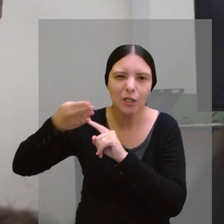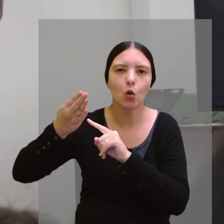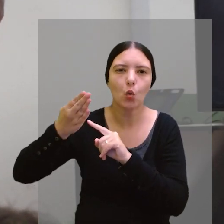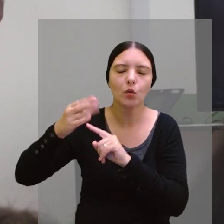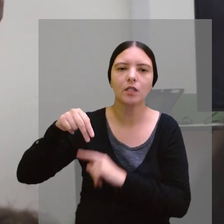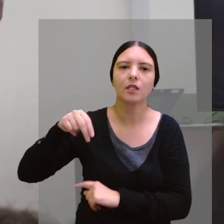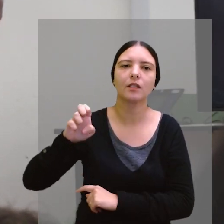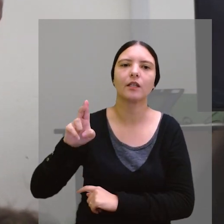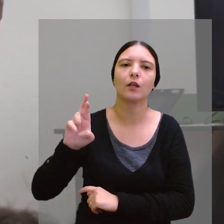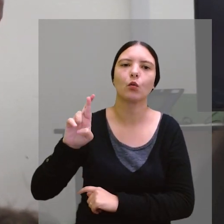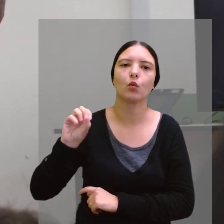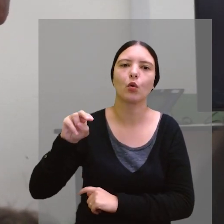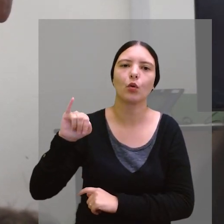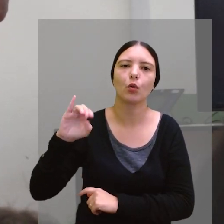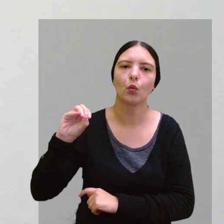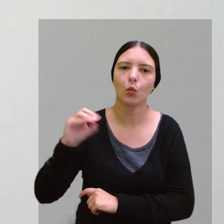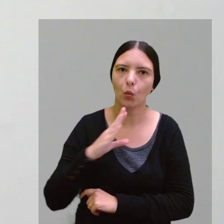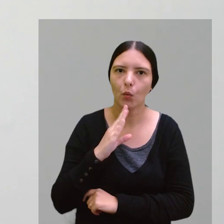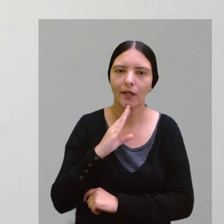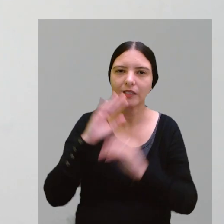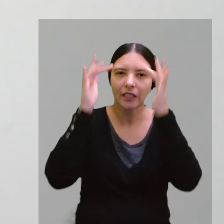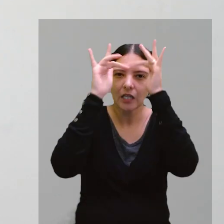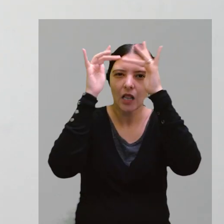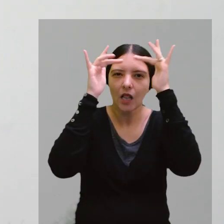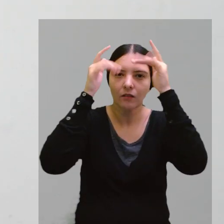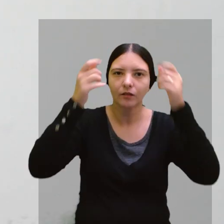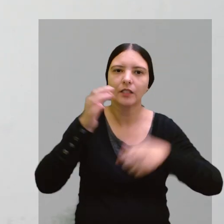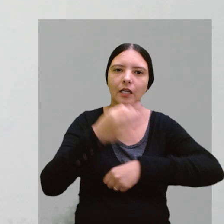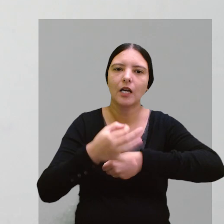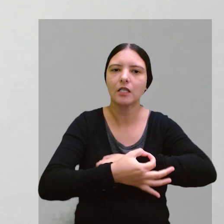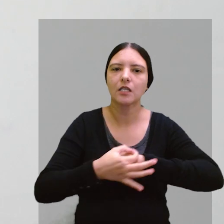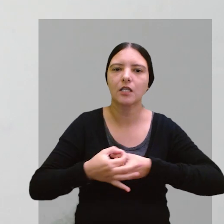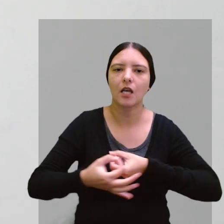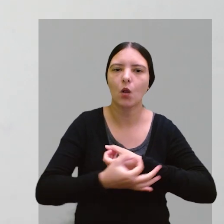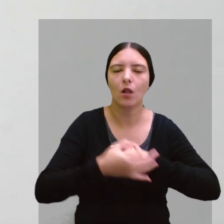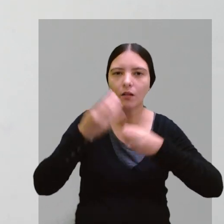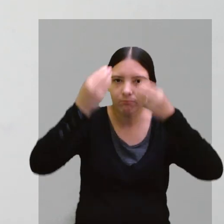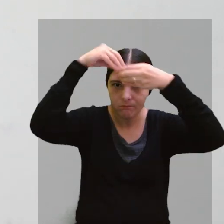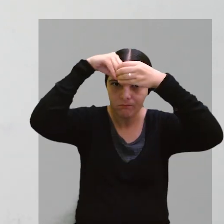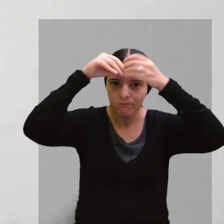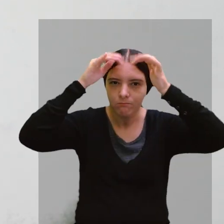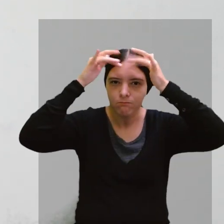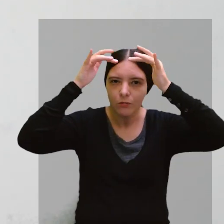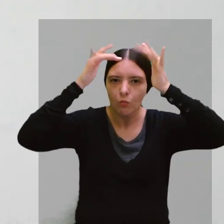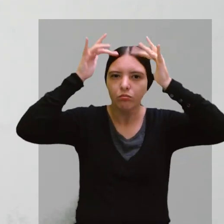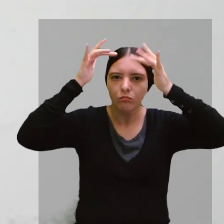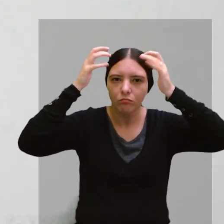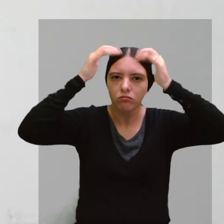neurônio? Já estudaram neurônio? Neurônios são as células do cérebro da gente. elas todas têm uma porção